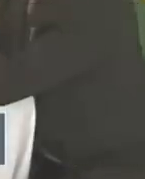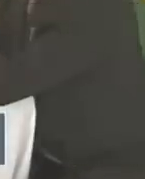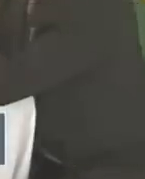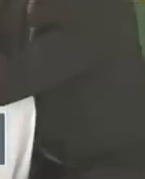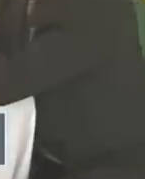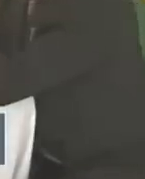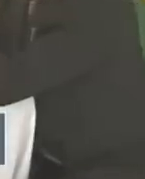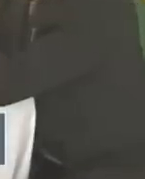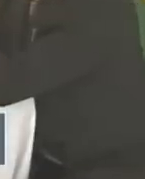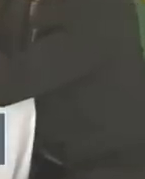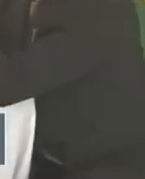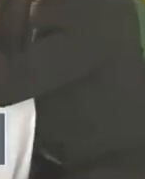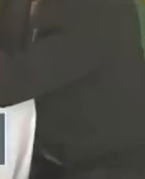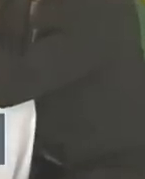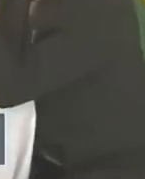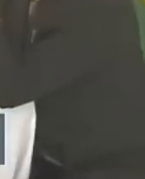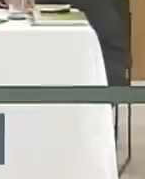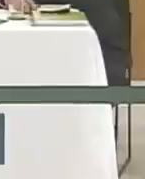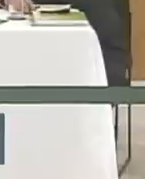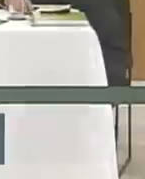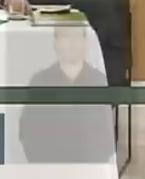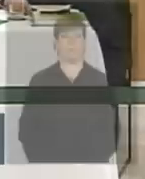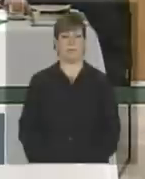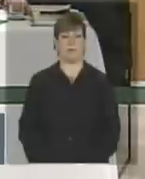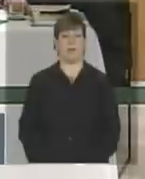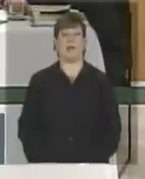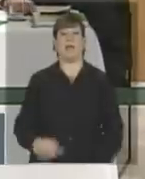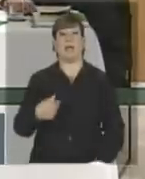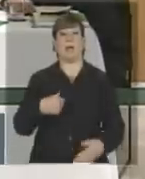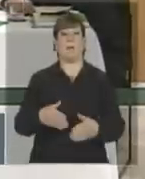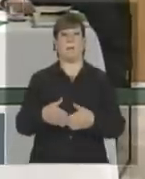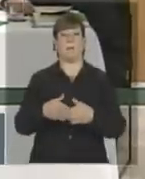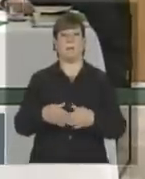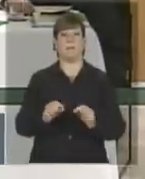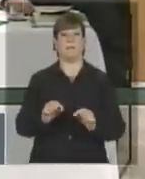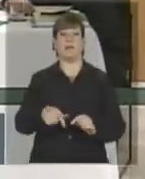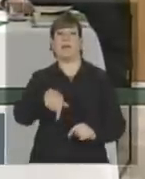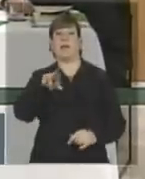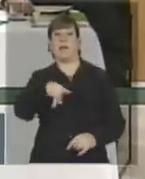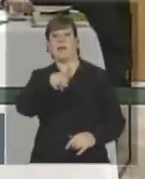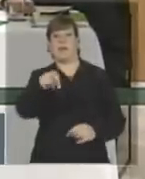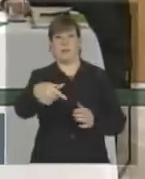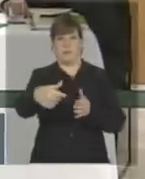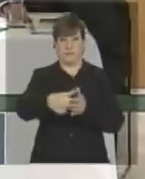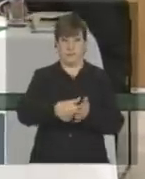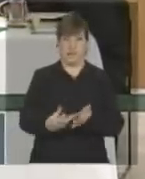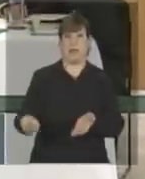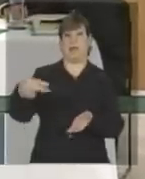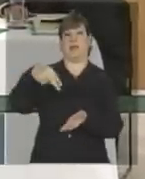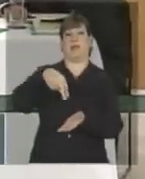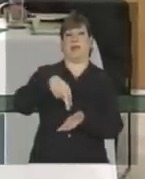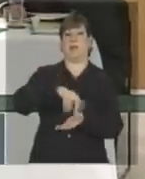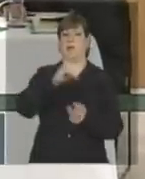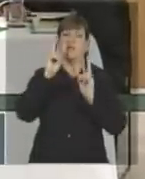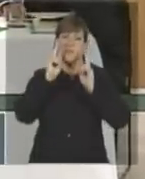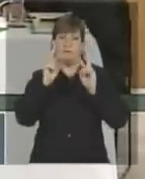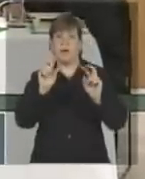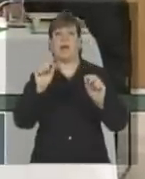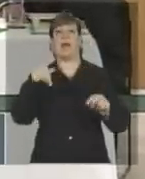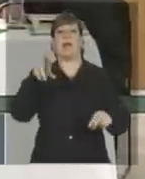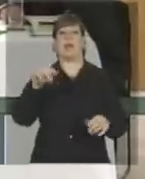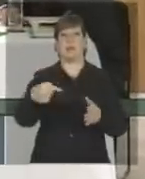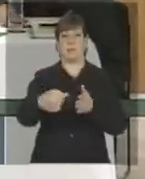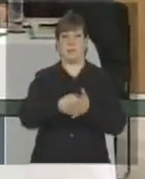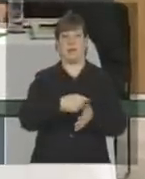Mais alguma pergunta? Eu peço que quem fizer a pergunta, levante-se para que eles percebam quem está perguntando,